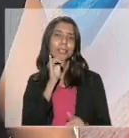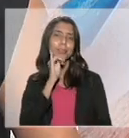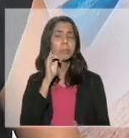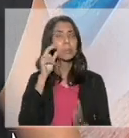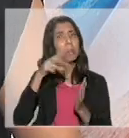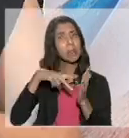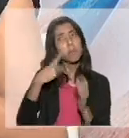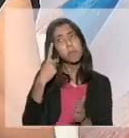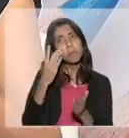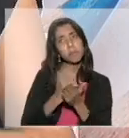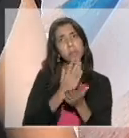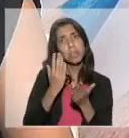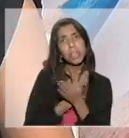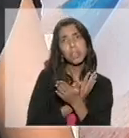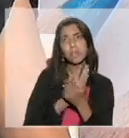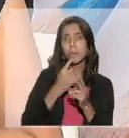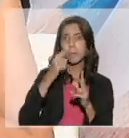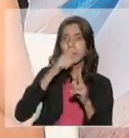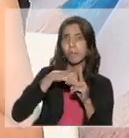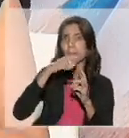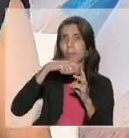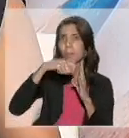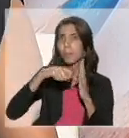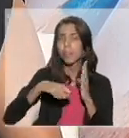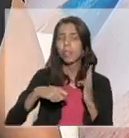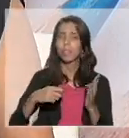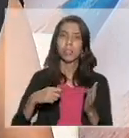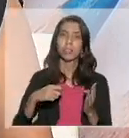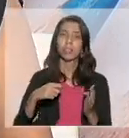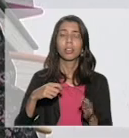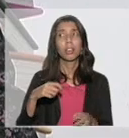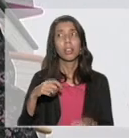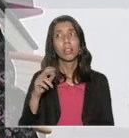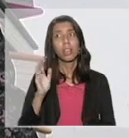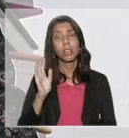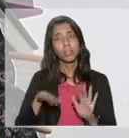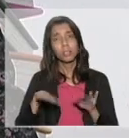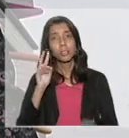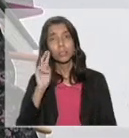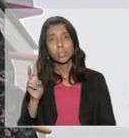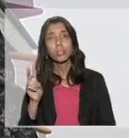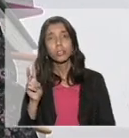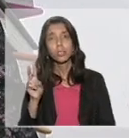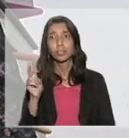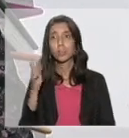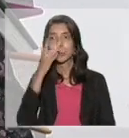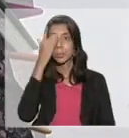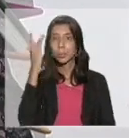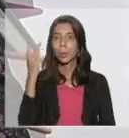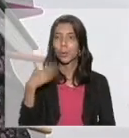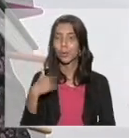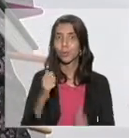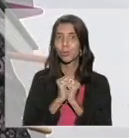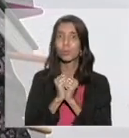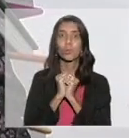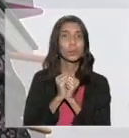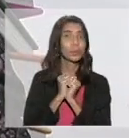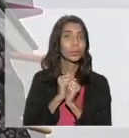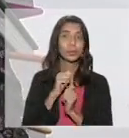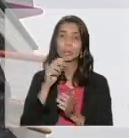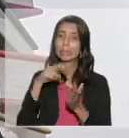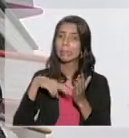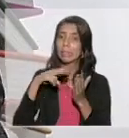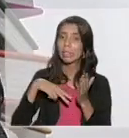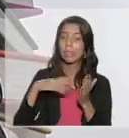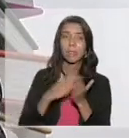mas assim, a ler um livro por mês, ou enfim. Eu sempre vejo as pessoas que eu convivo assim lendo,